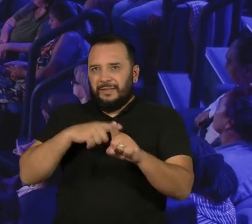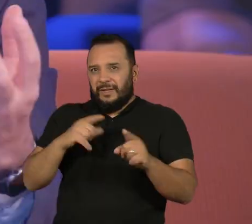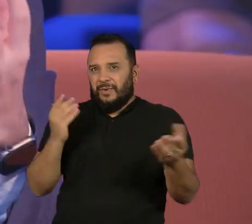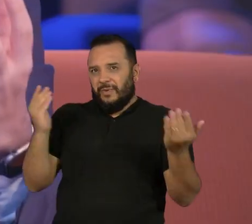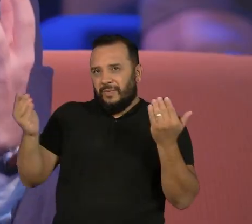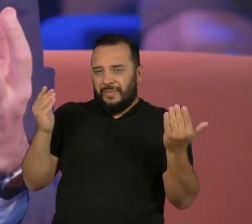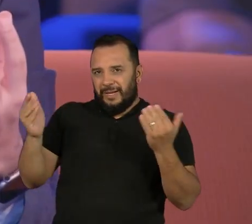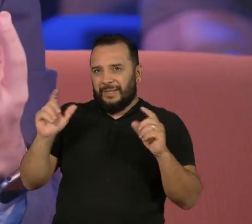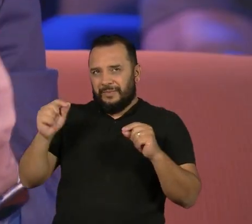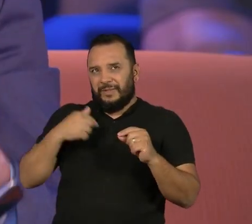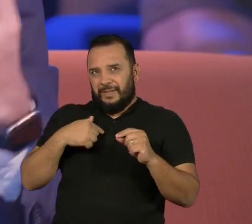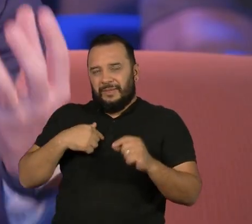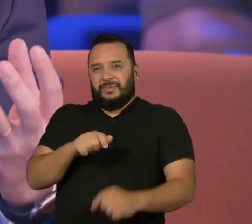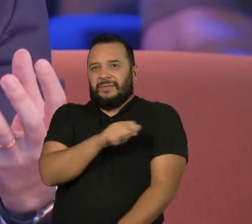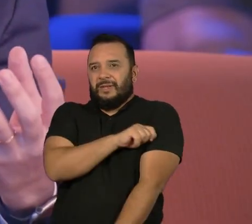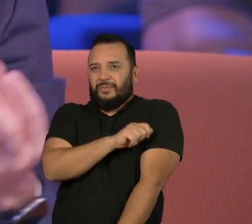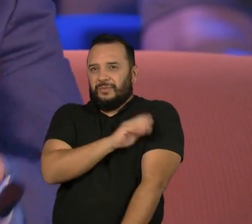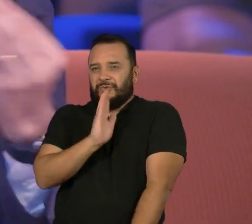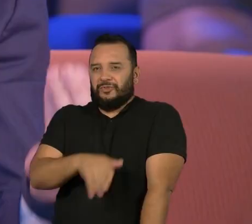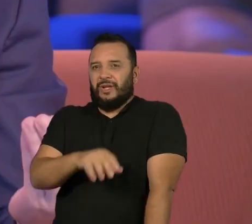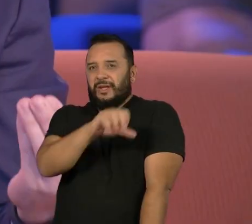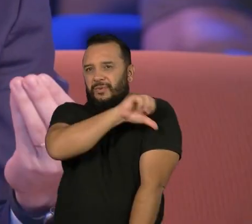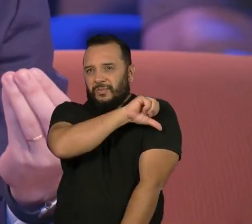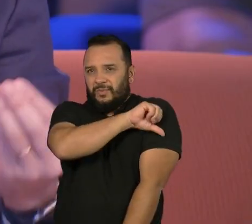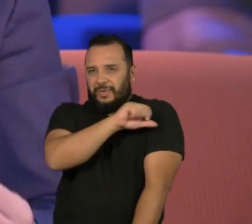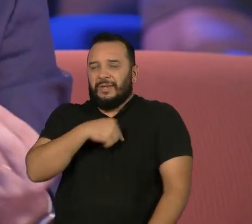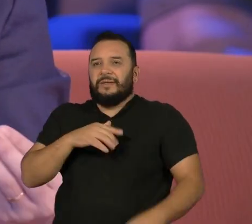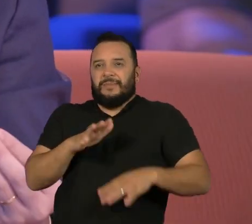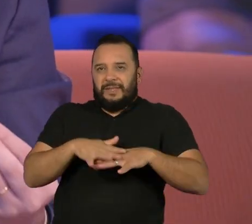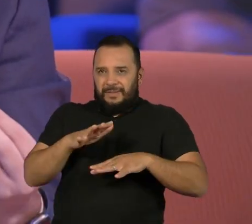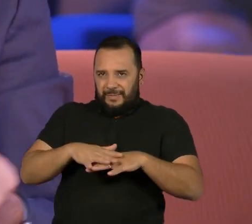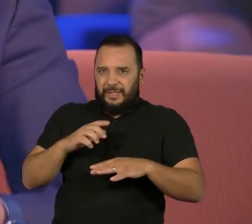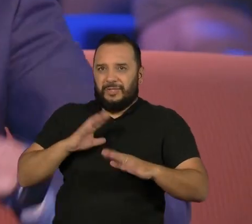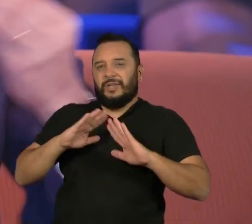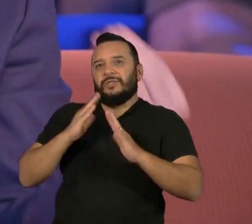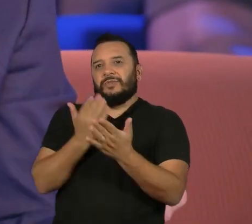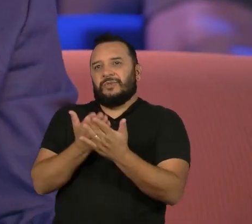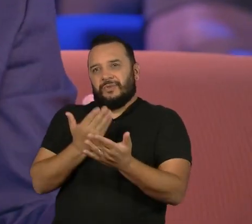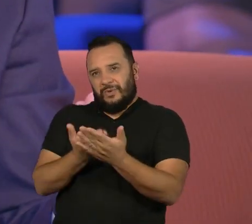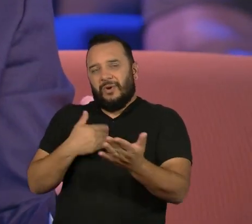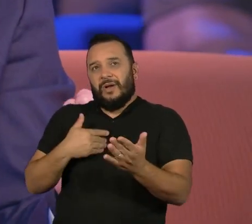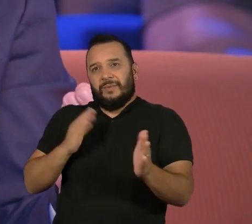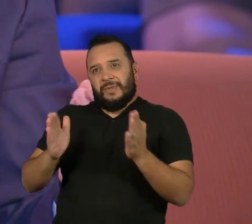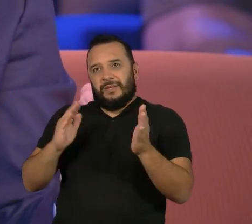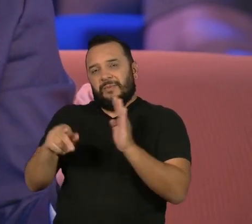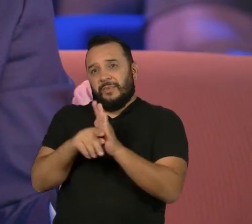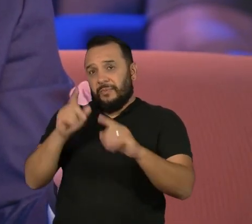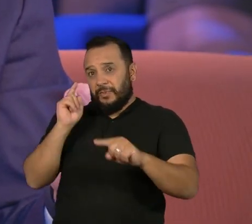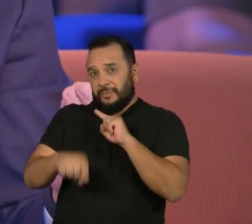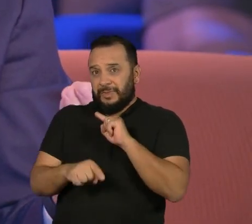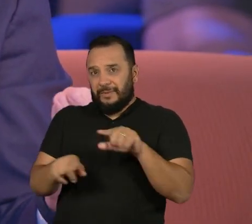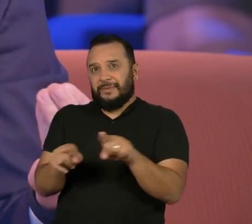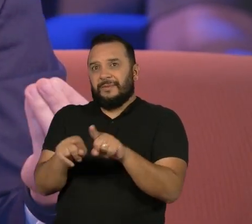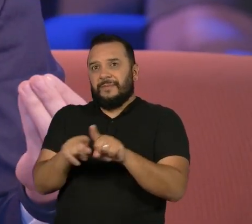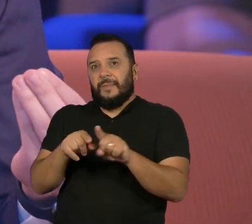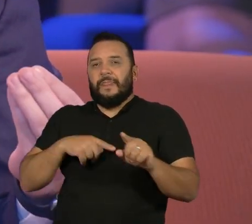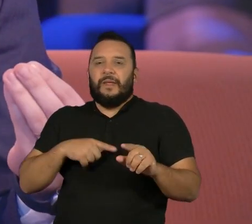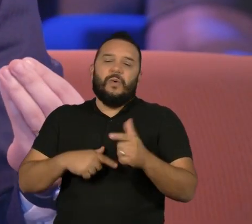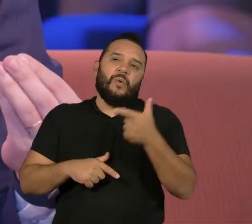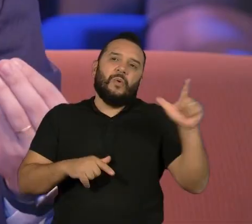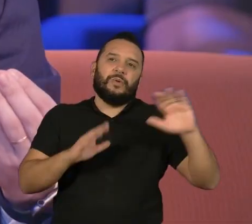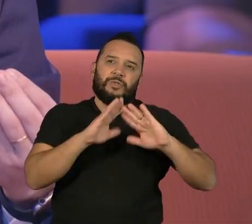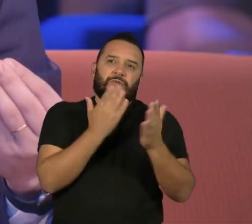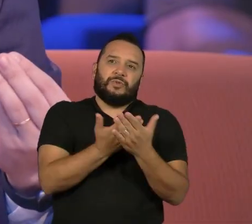a performance dos alunos do 9º ano em matemática nas escolas em plena proibição com as escolas que ainda estavam